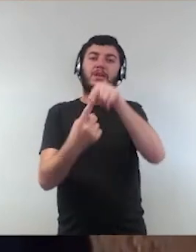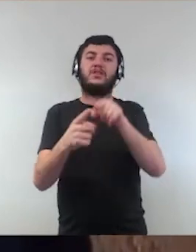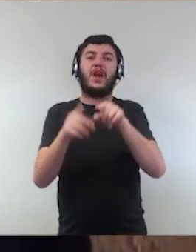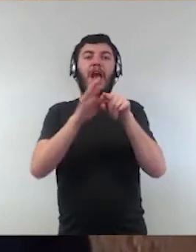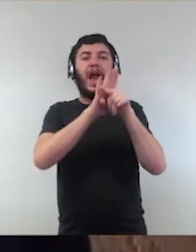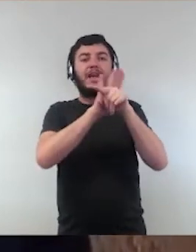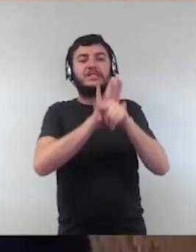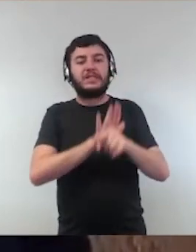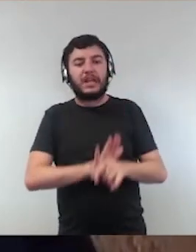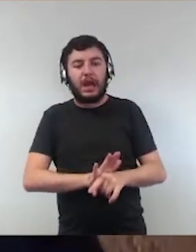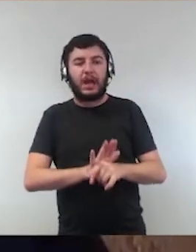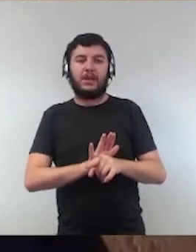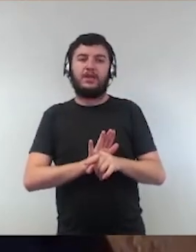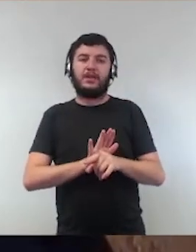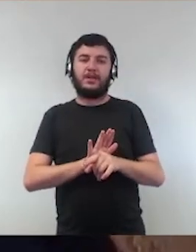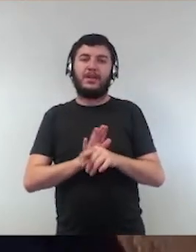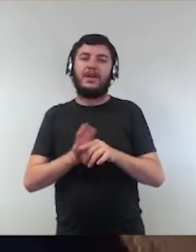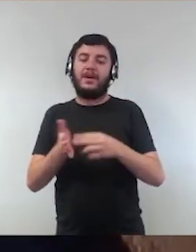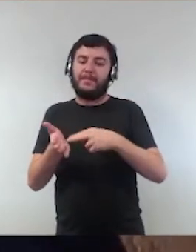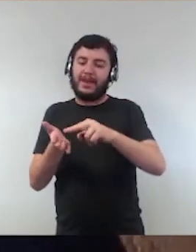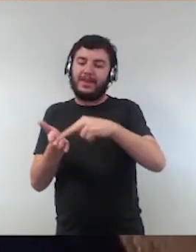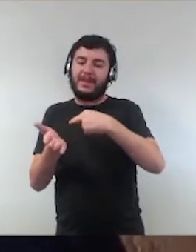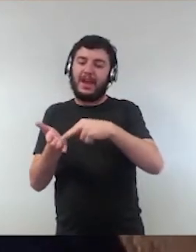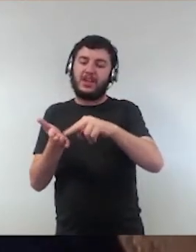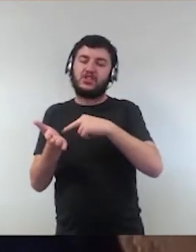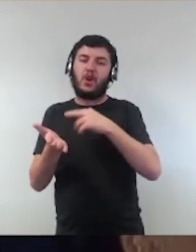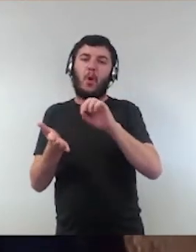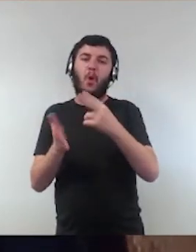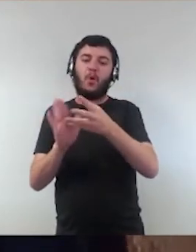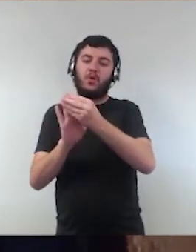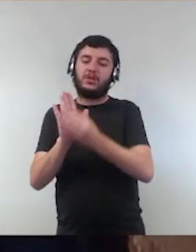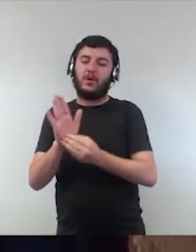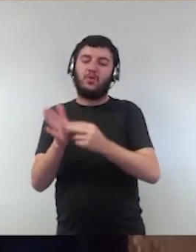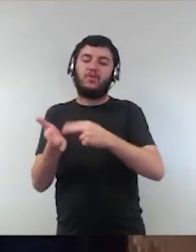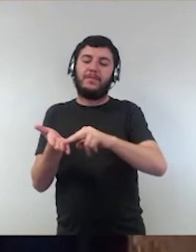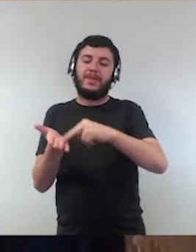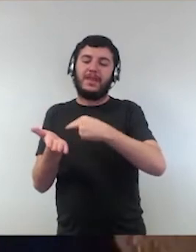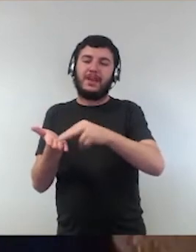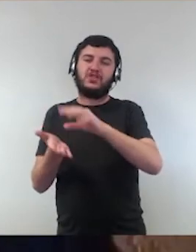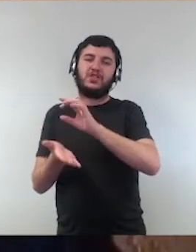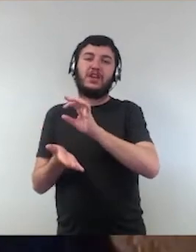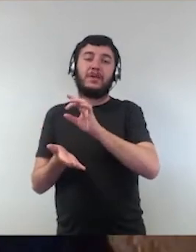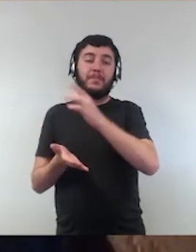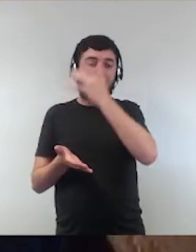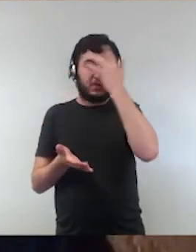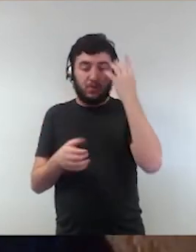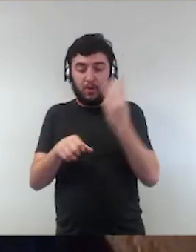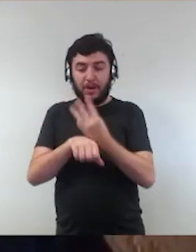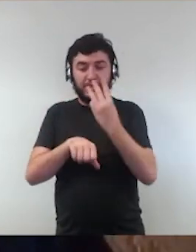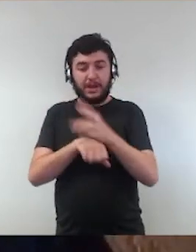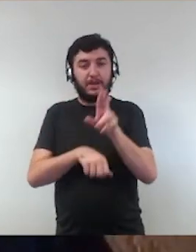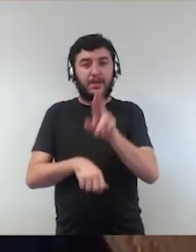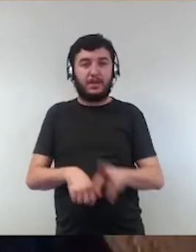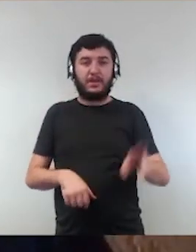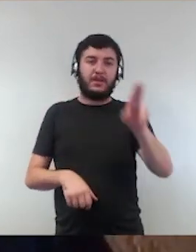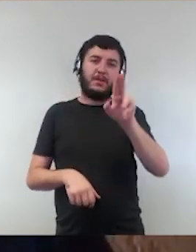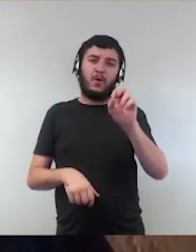a LGPD, quando ela entrar em vigor, ela não se aplica à investigação criminal, que é o objeto